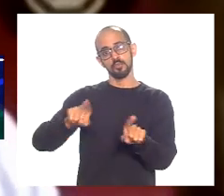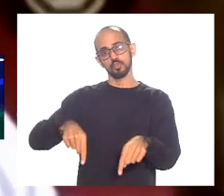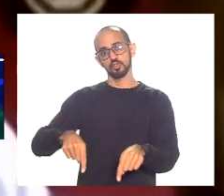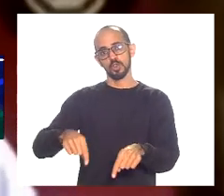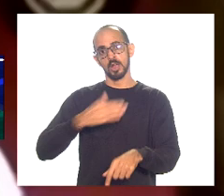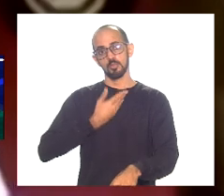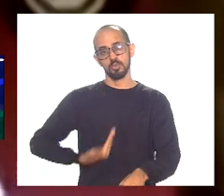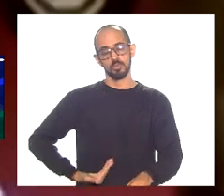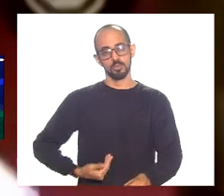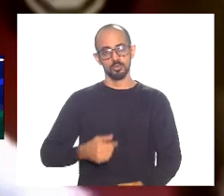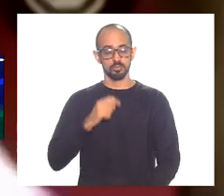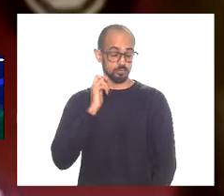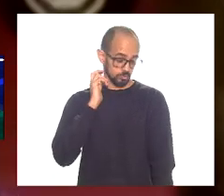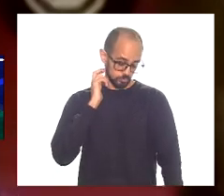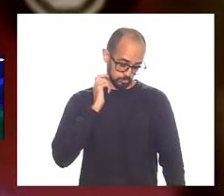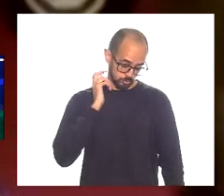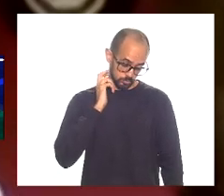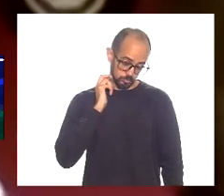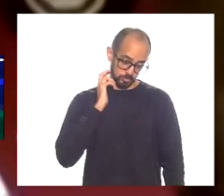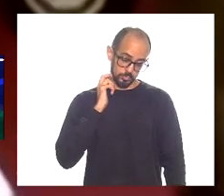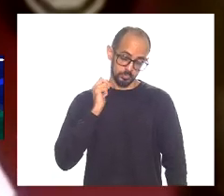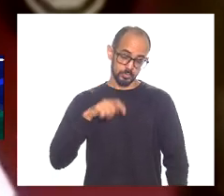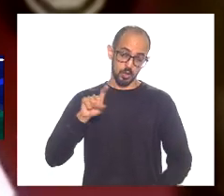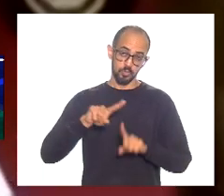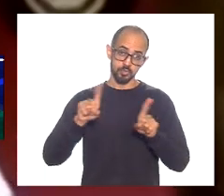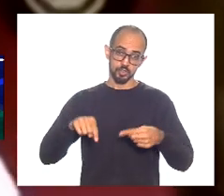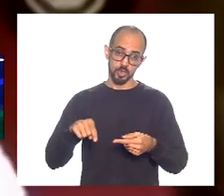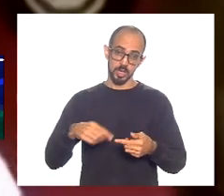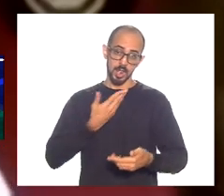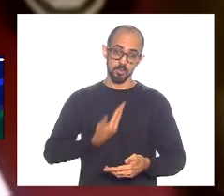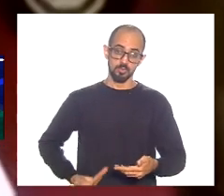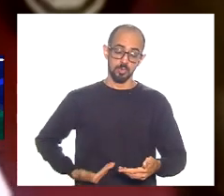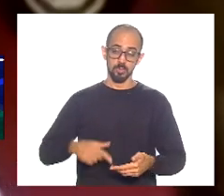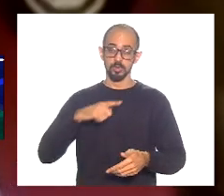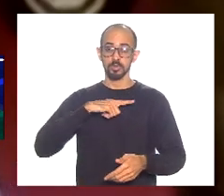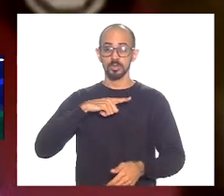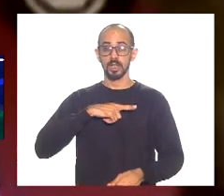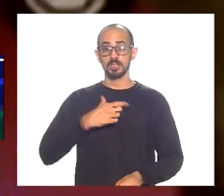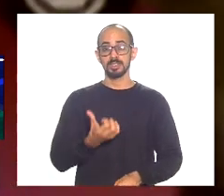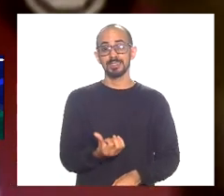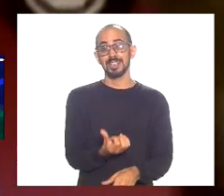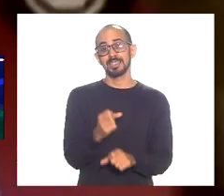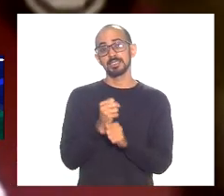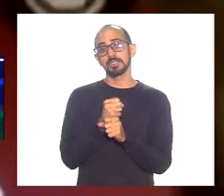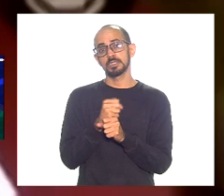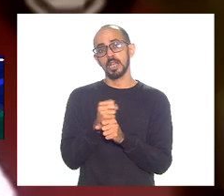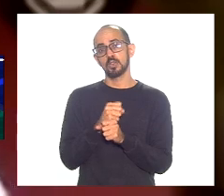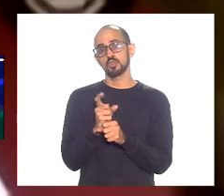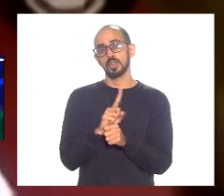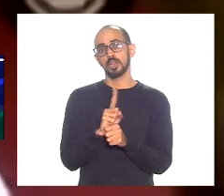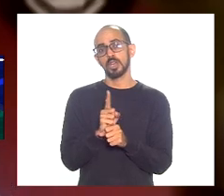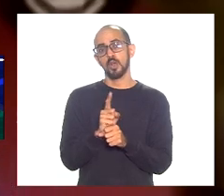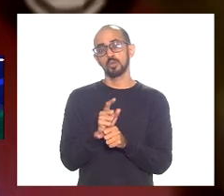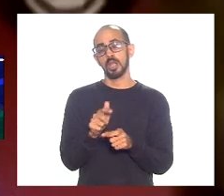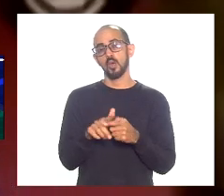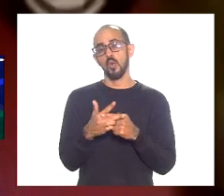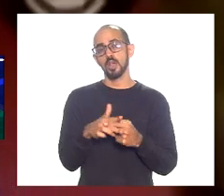público. Servidor público este que há 6 anos não recebe aumento do